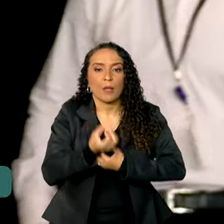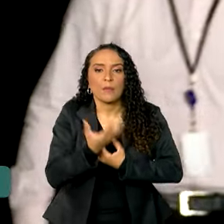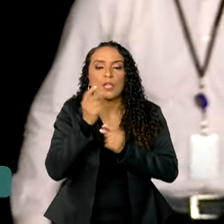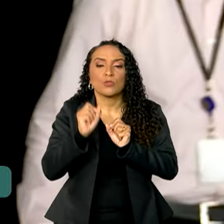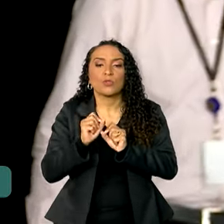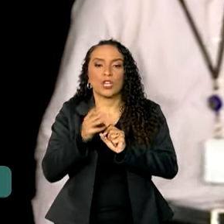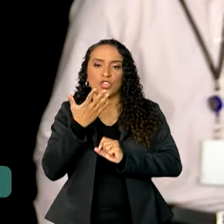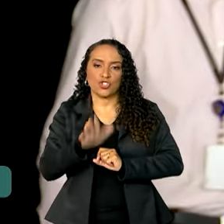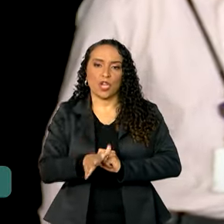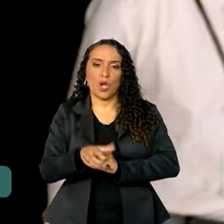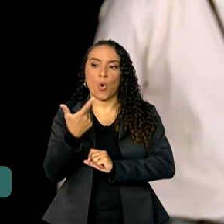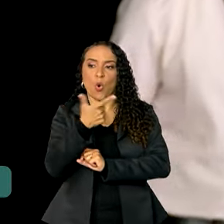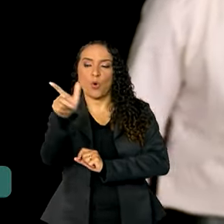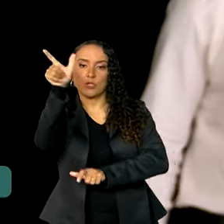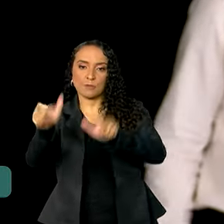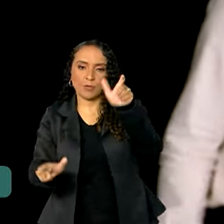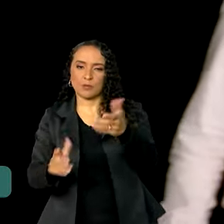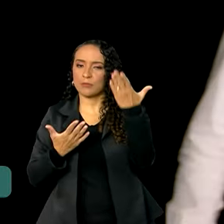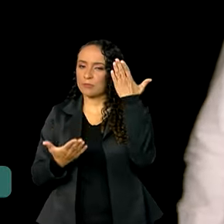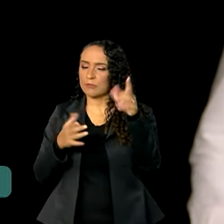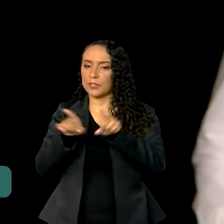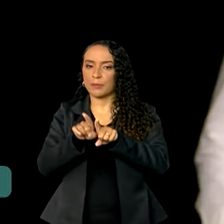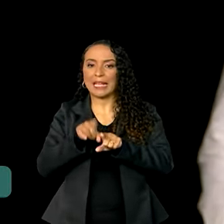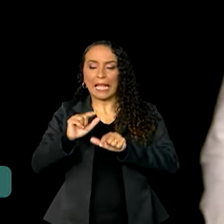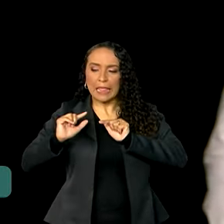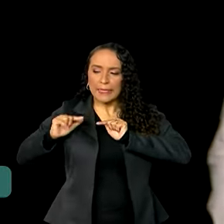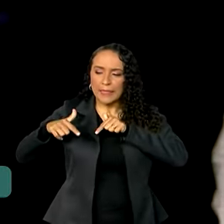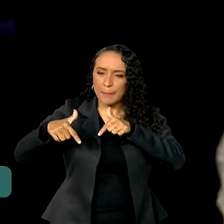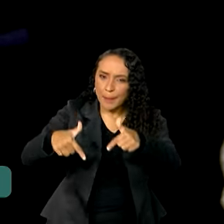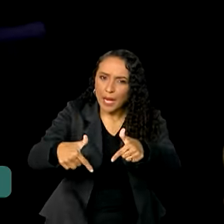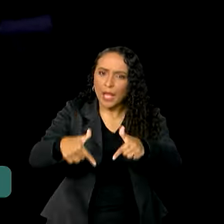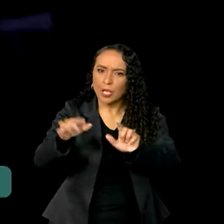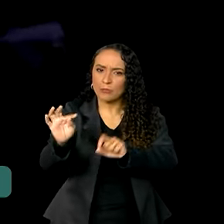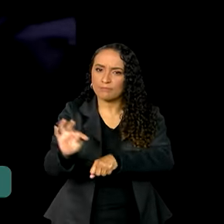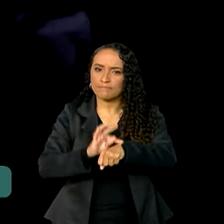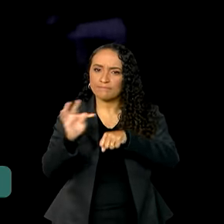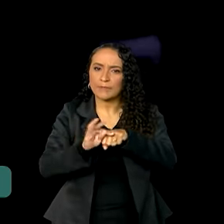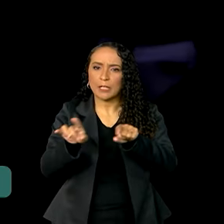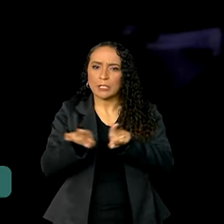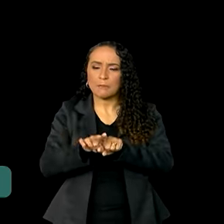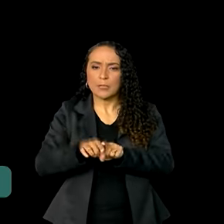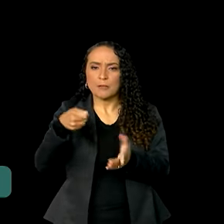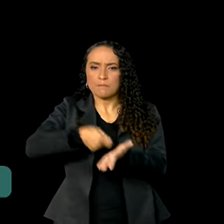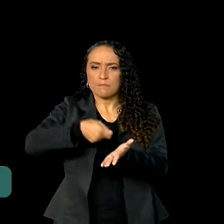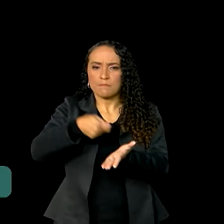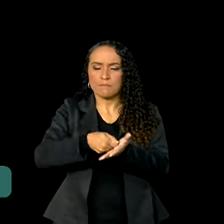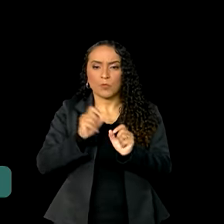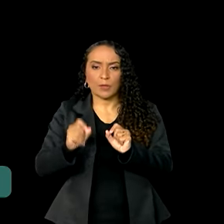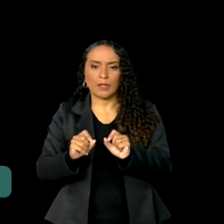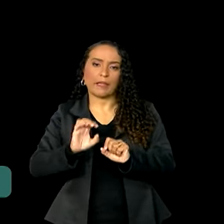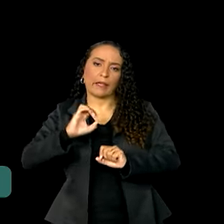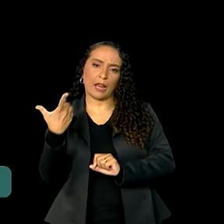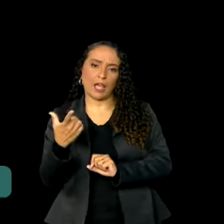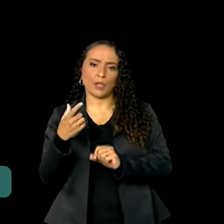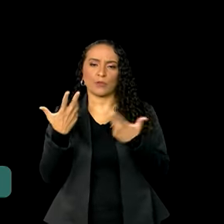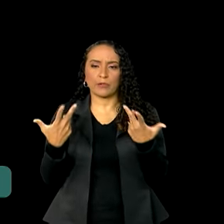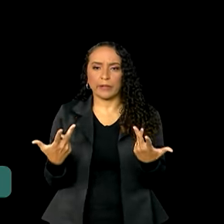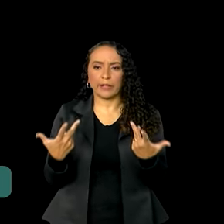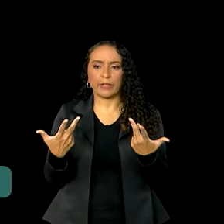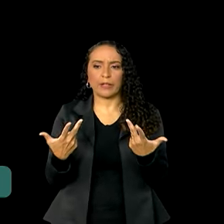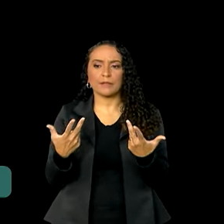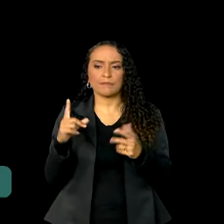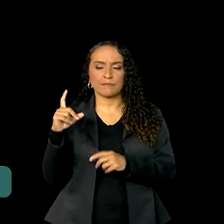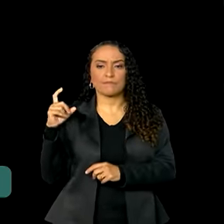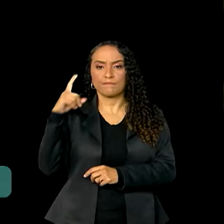foram prestados por outros suspeitos. É um trabalho extremamente técnico, muito rigoroso. É claro que os fatos